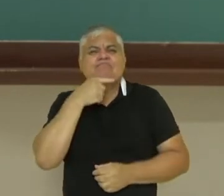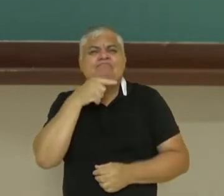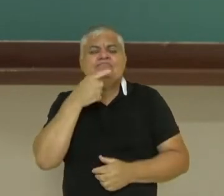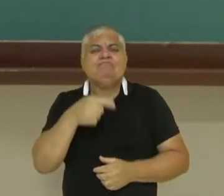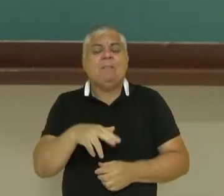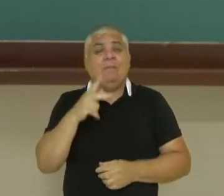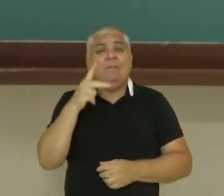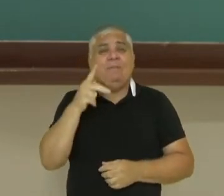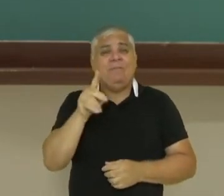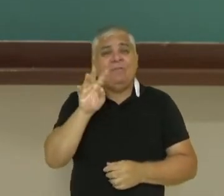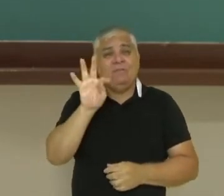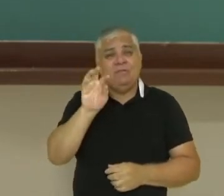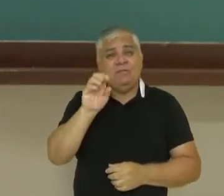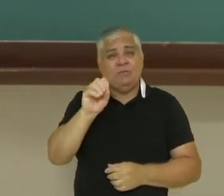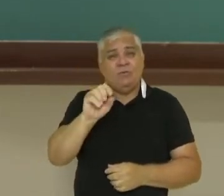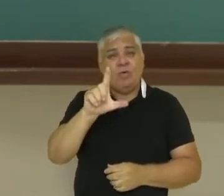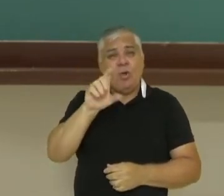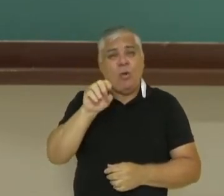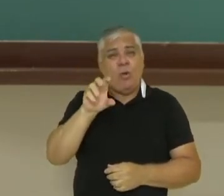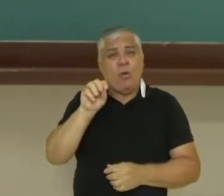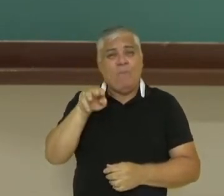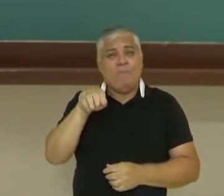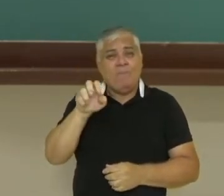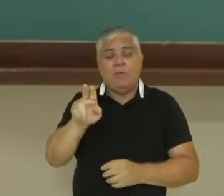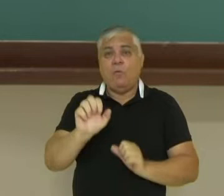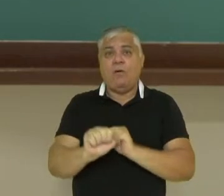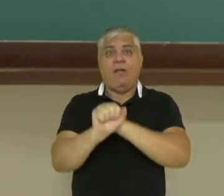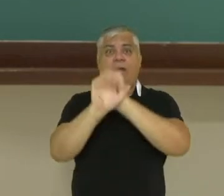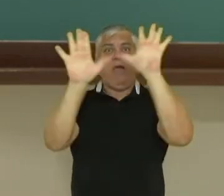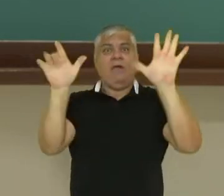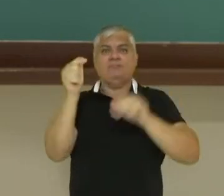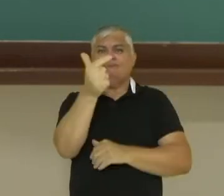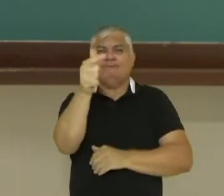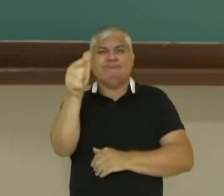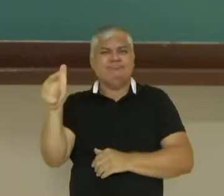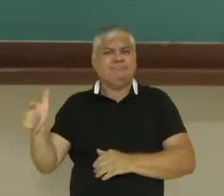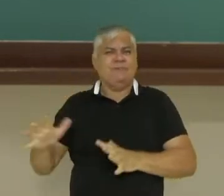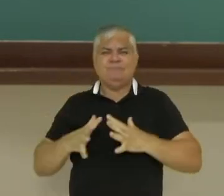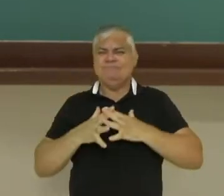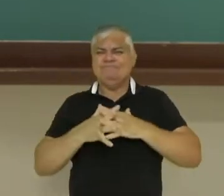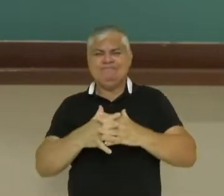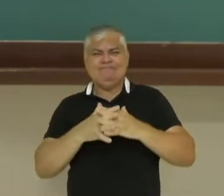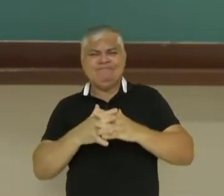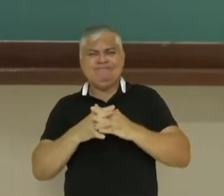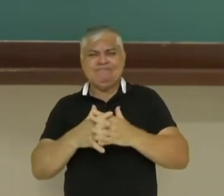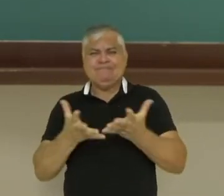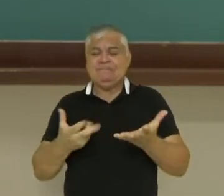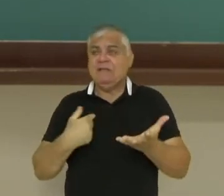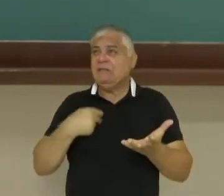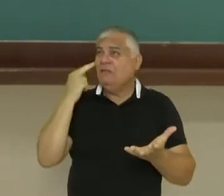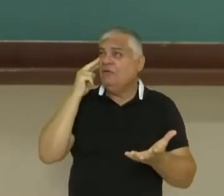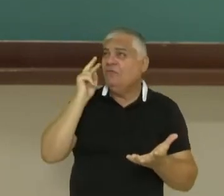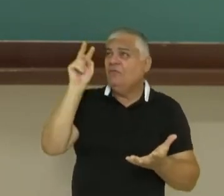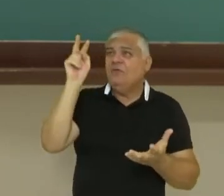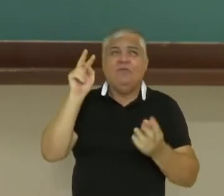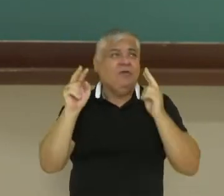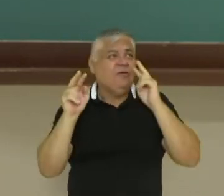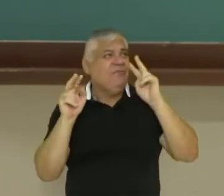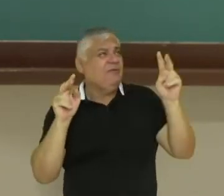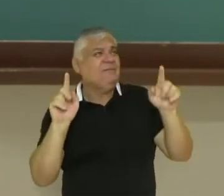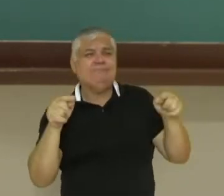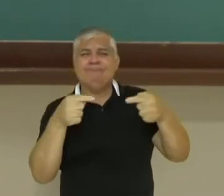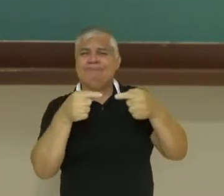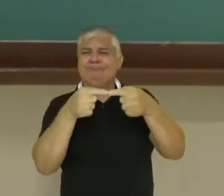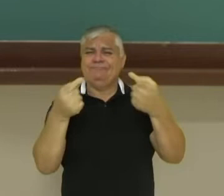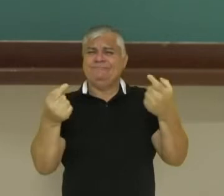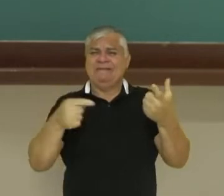Ptolomeu criava uma confusão, certo? E outros planetas que fossem vistos, nós íamos perceber que não ia encaixar muito, ia ficar um